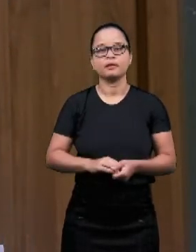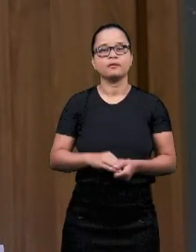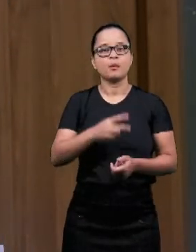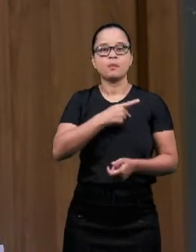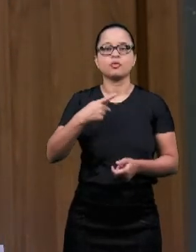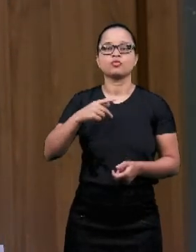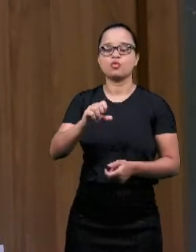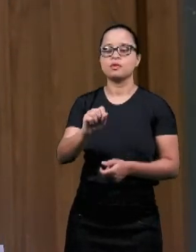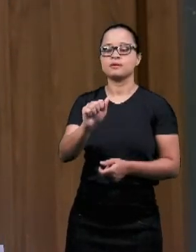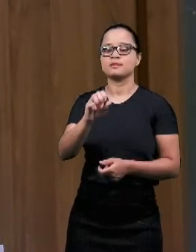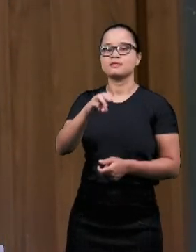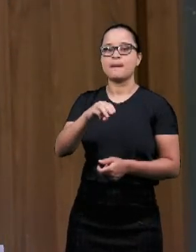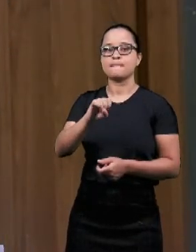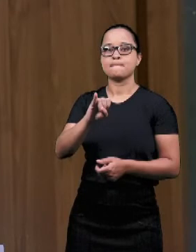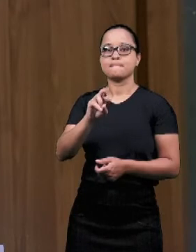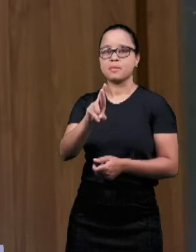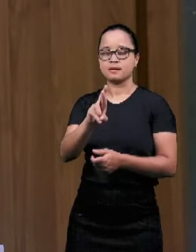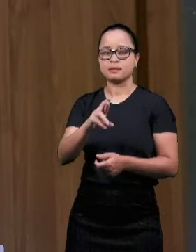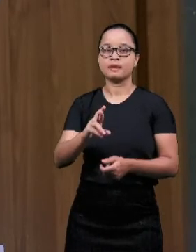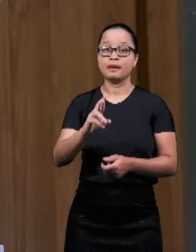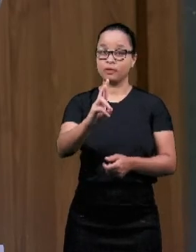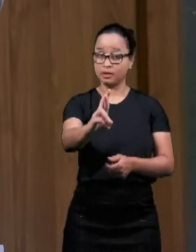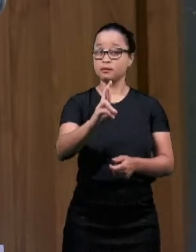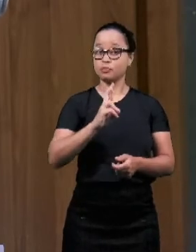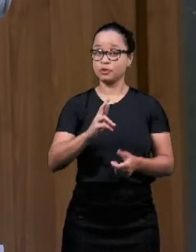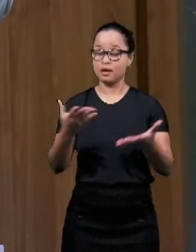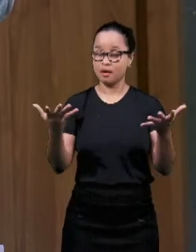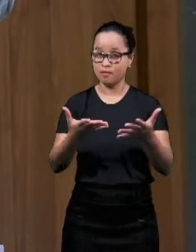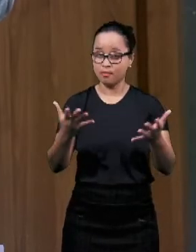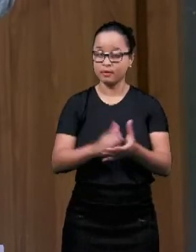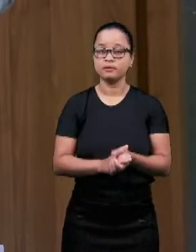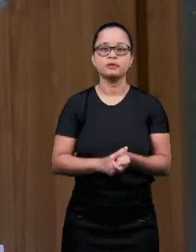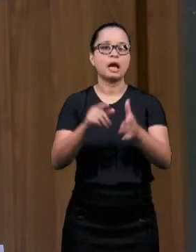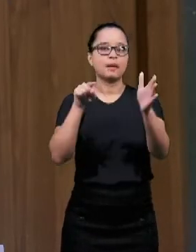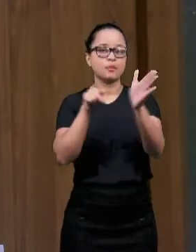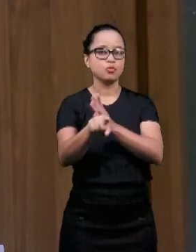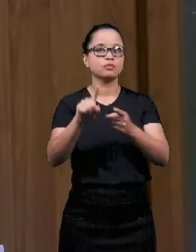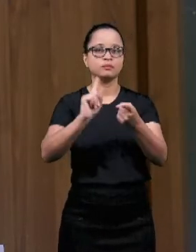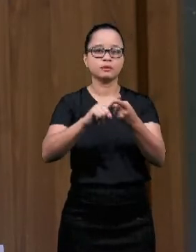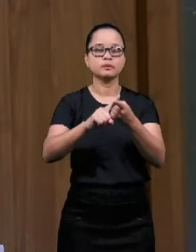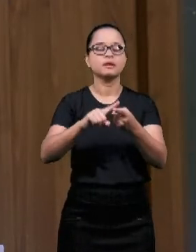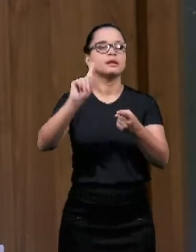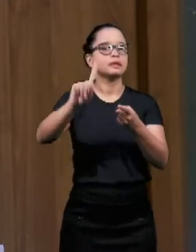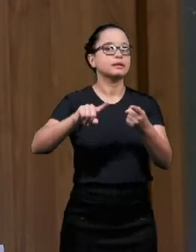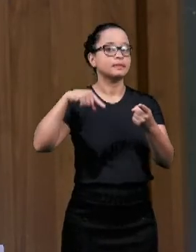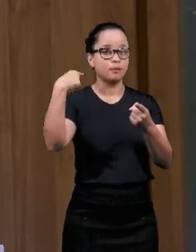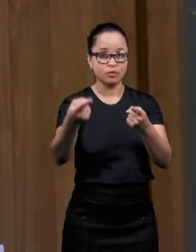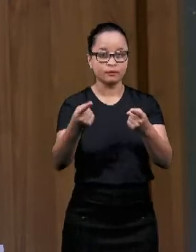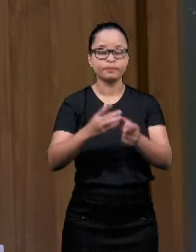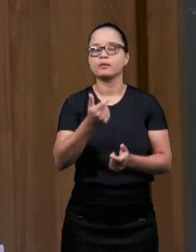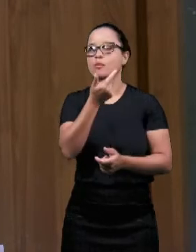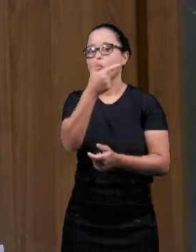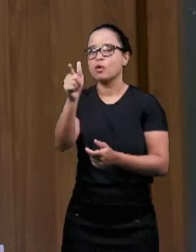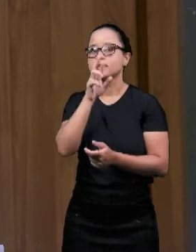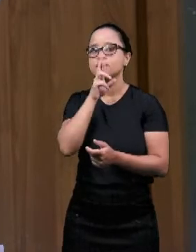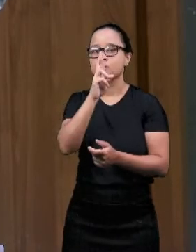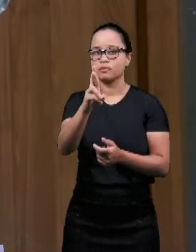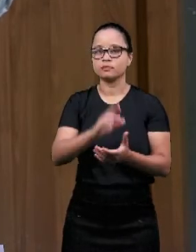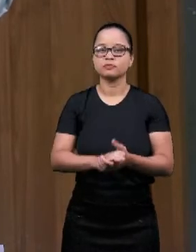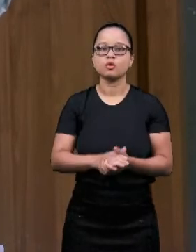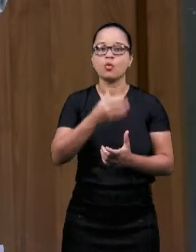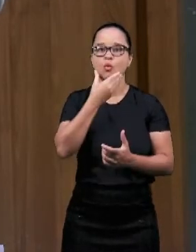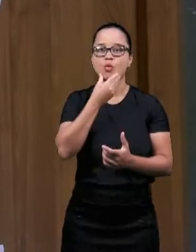Abazov. Ela irá nos dar uma primeira resposta a esta primeira pergunta. E logo em seguida teremos também outra resposta do nosso